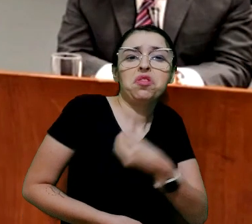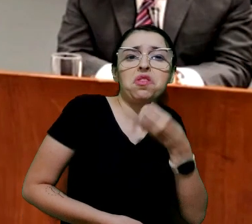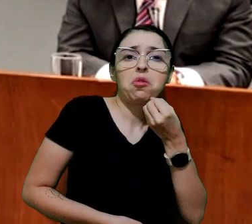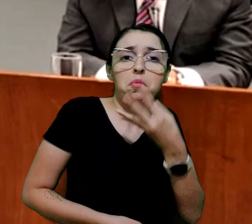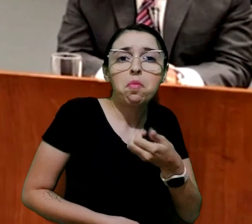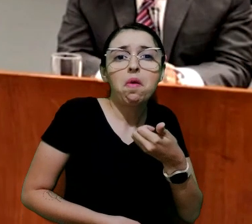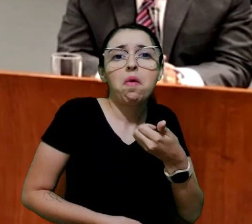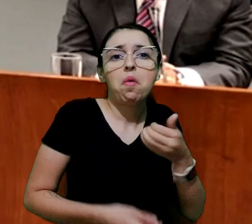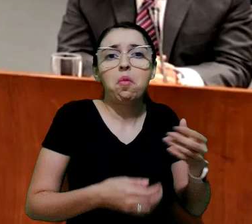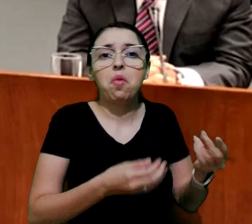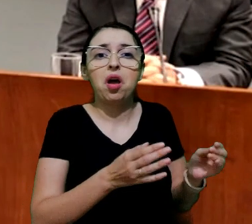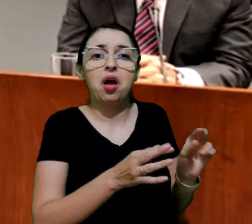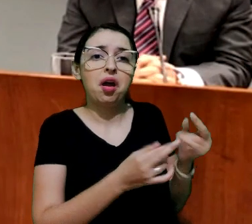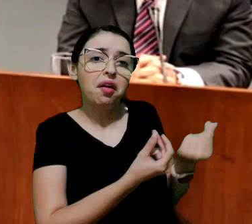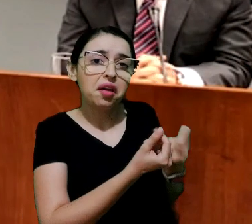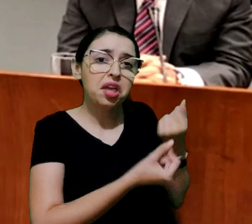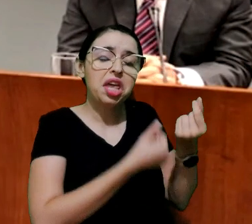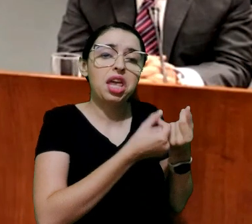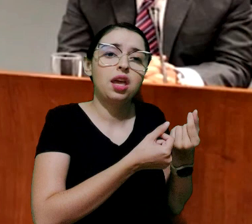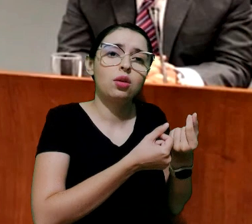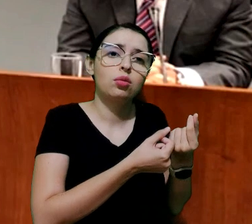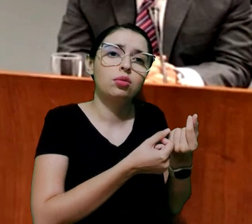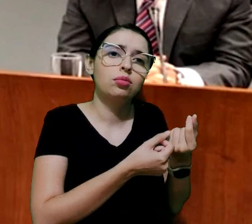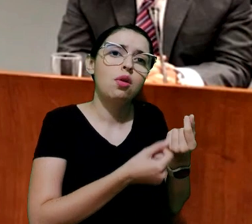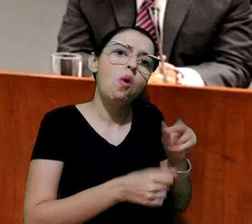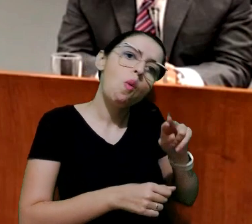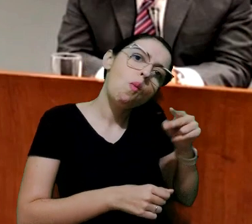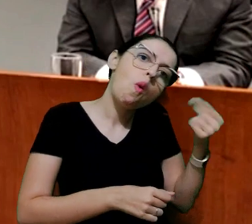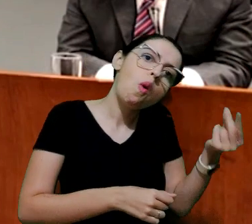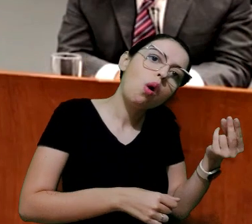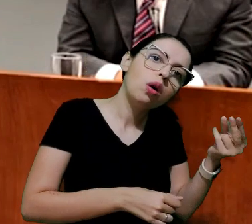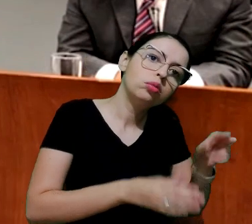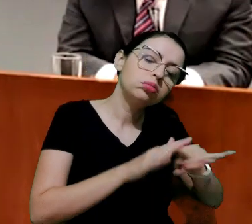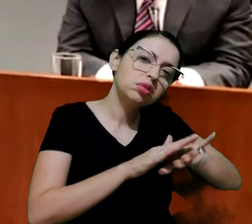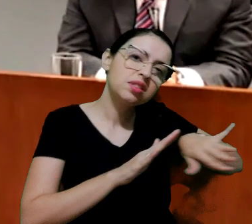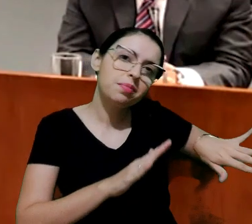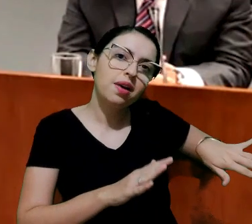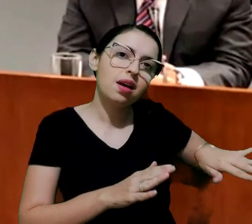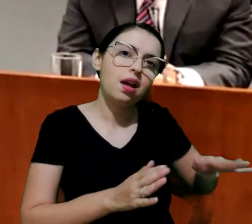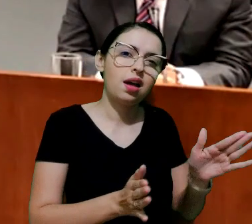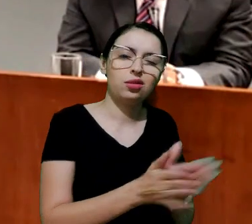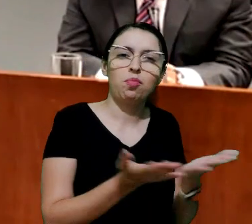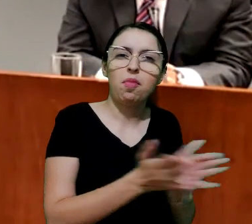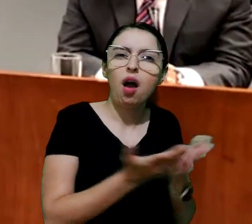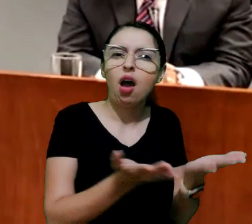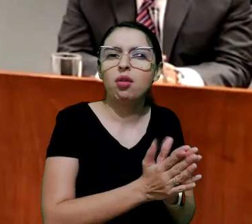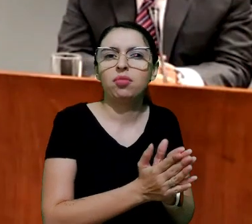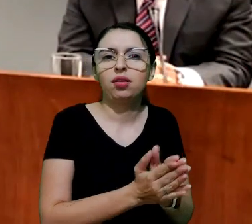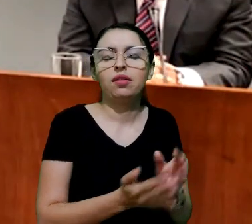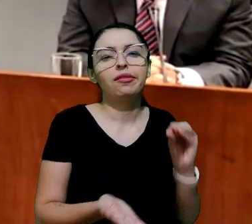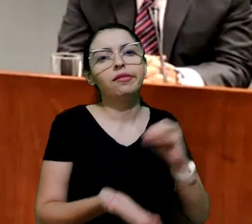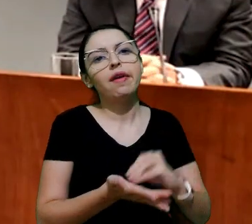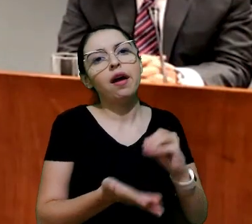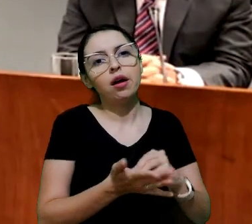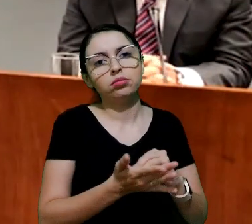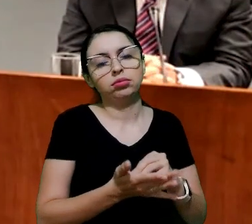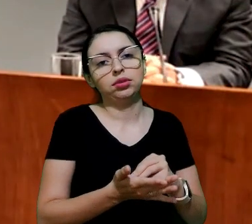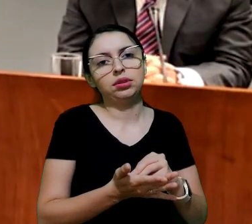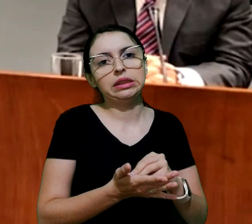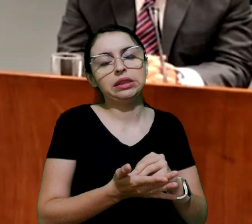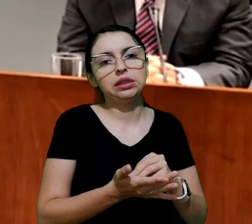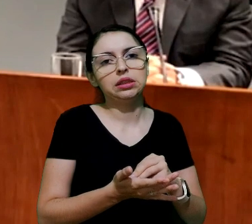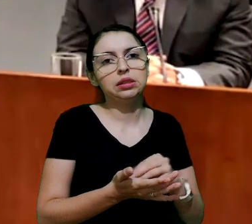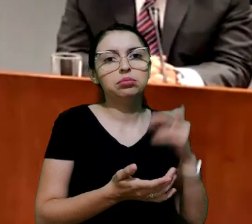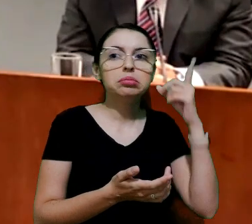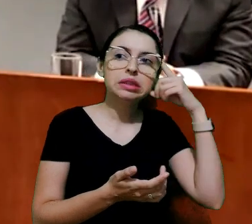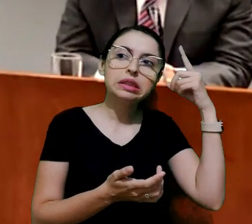Filhos, irmãos que vivem muito bem e outros jogados para a traça. Onde que nós estamos? De que isonomia estamos